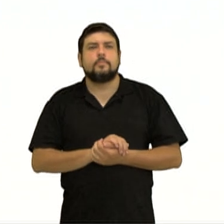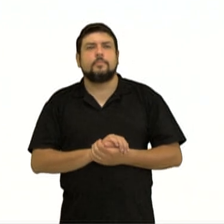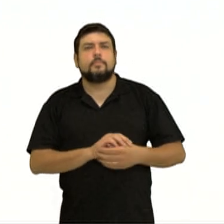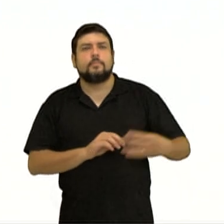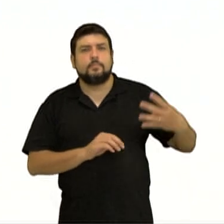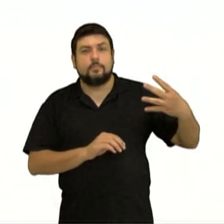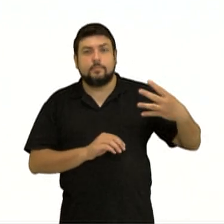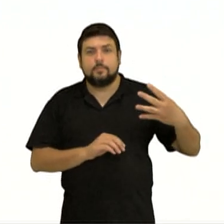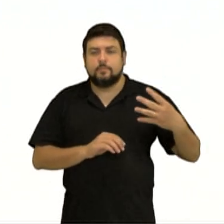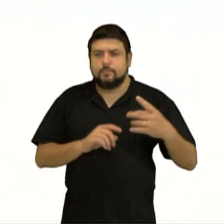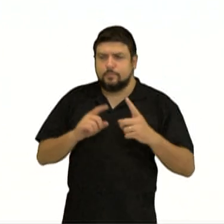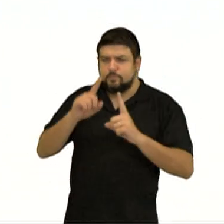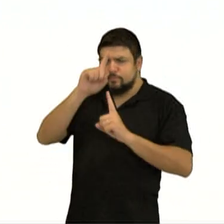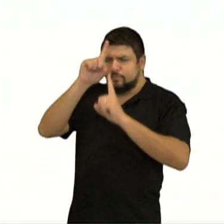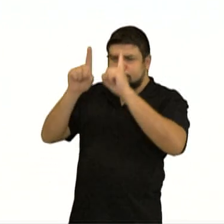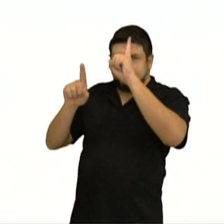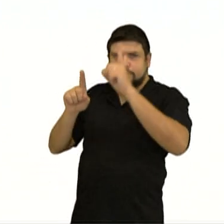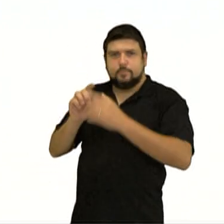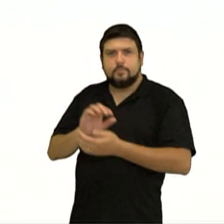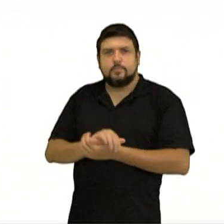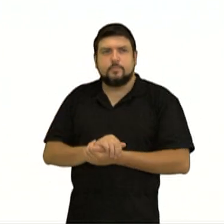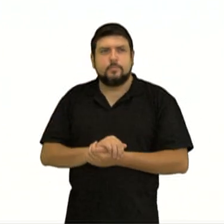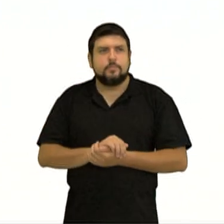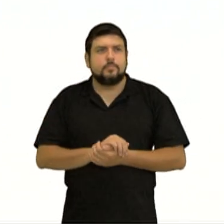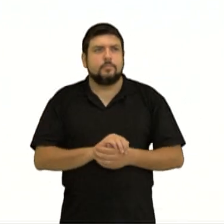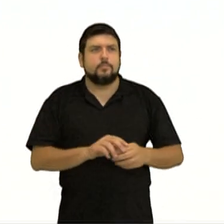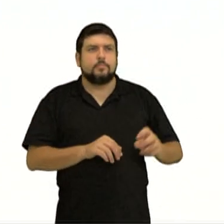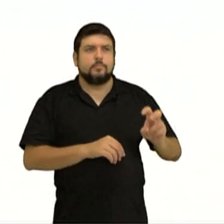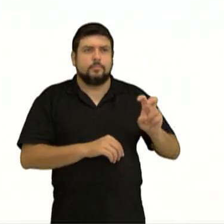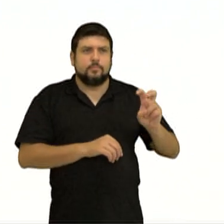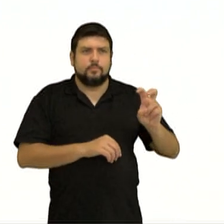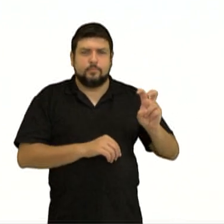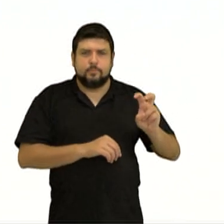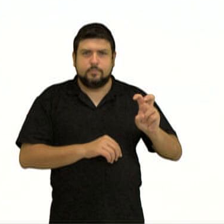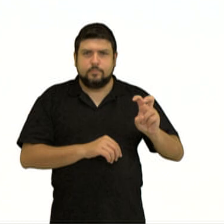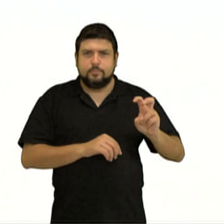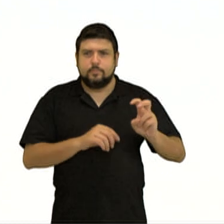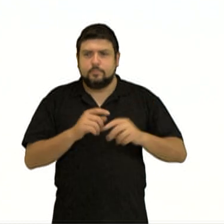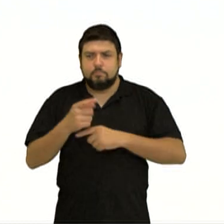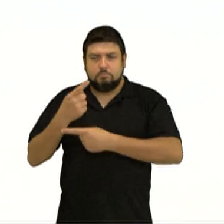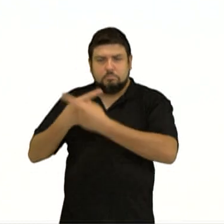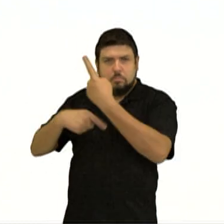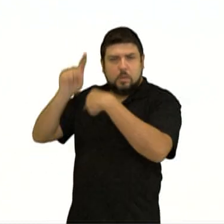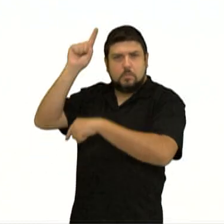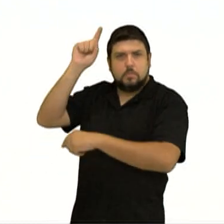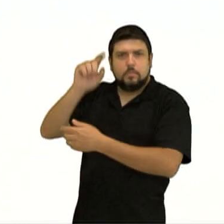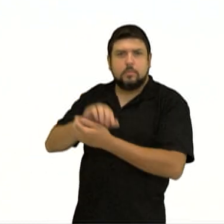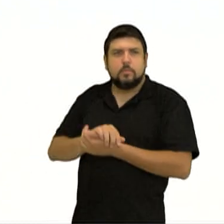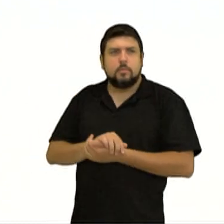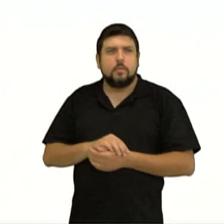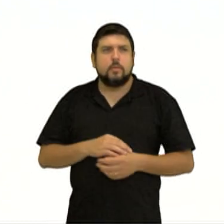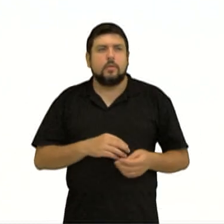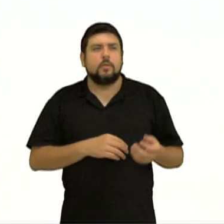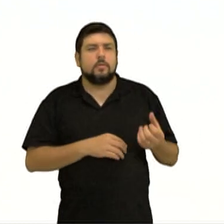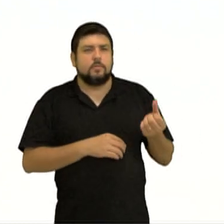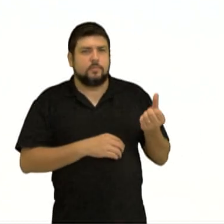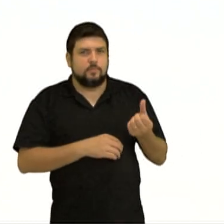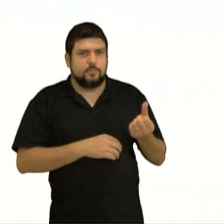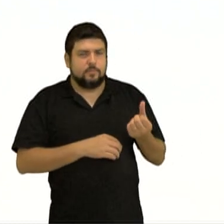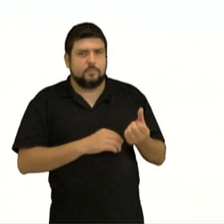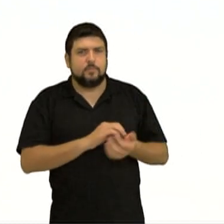create, criar. Stand out, excel, sobressair. Try out for, experiment,